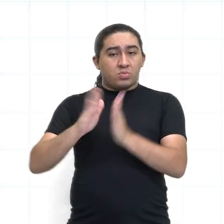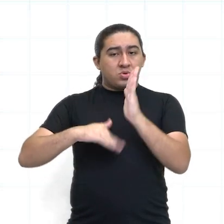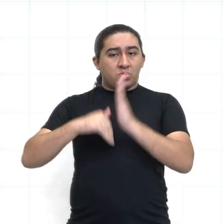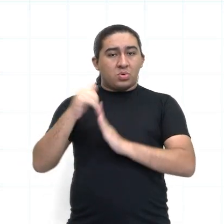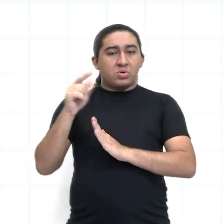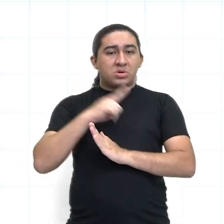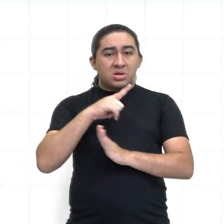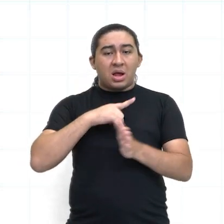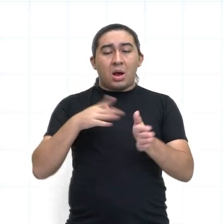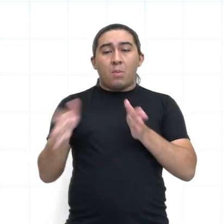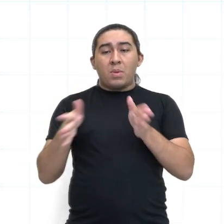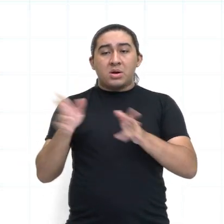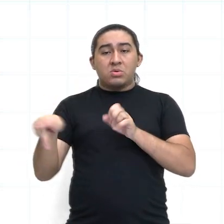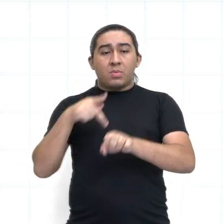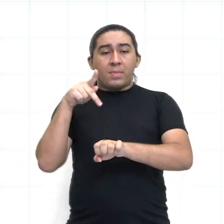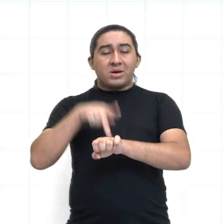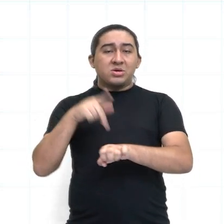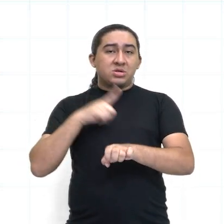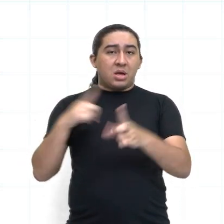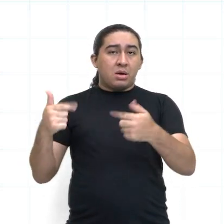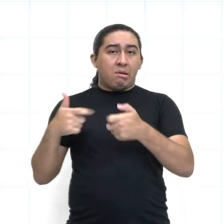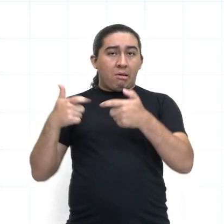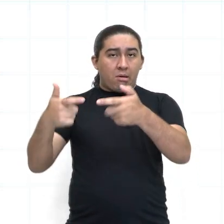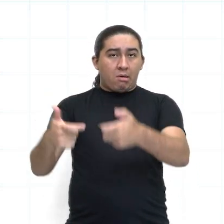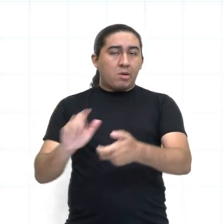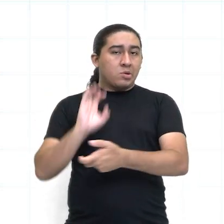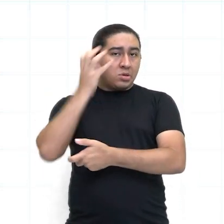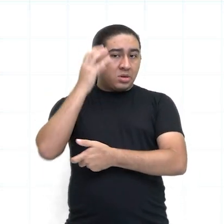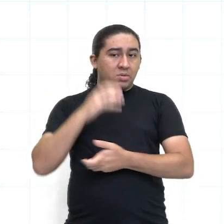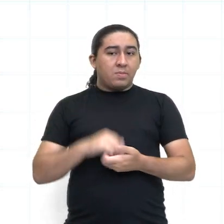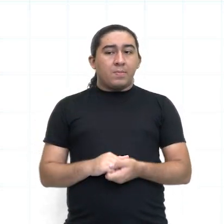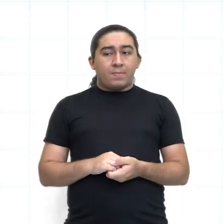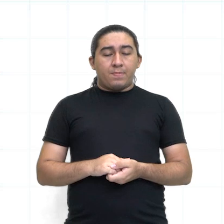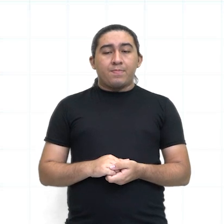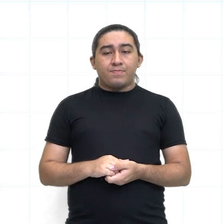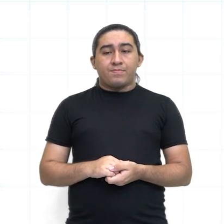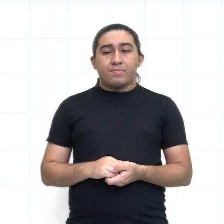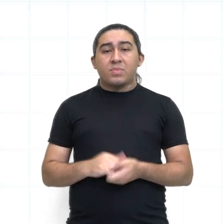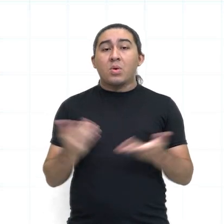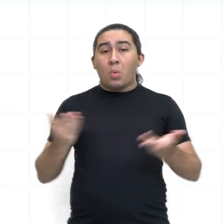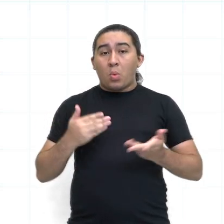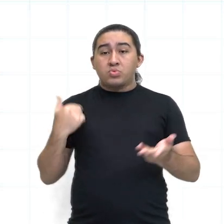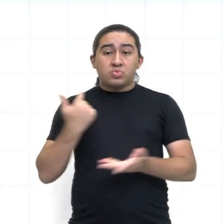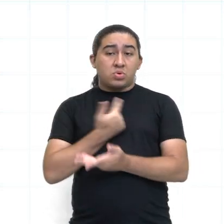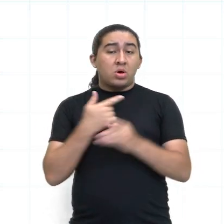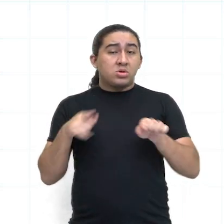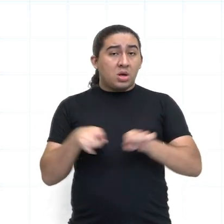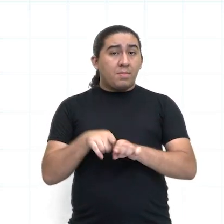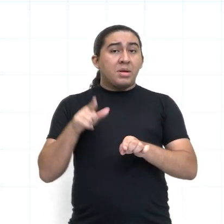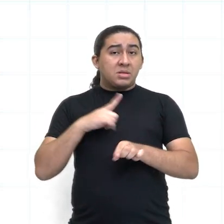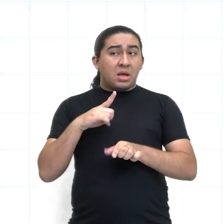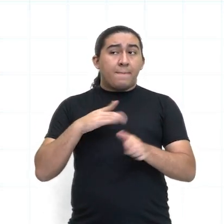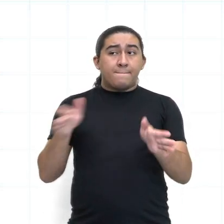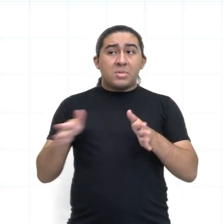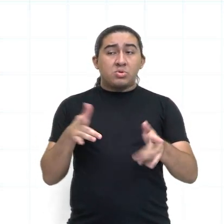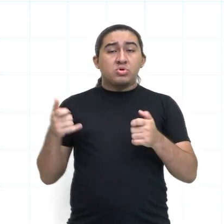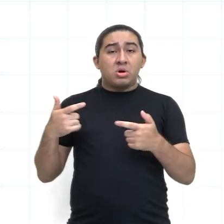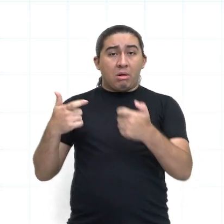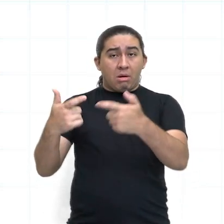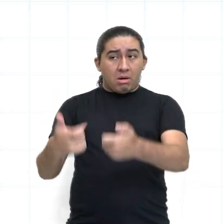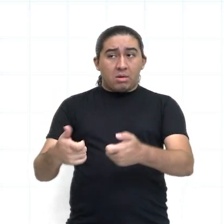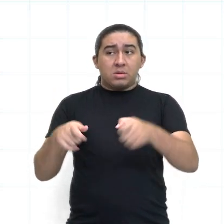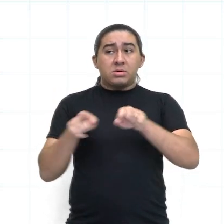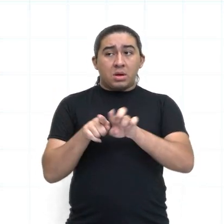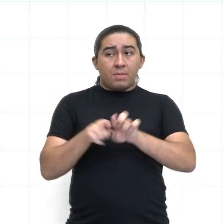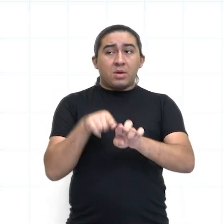momento em que o país atravessava um período de guerra. Então, hoje em dia também nós passamos por períodos de guerra,